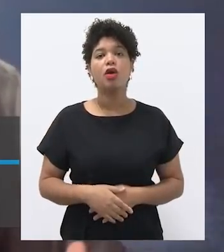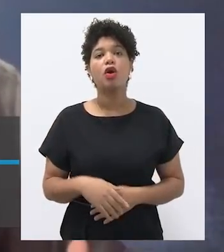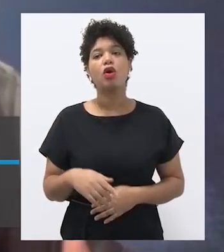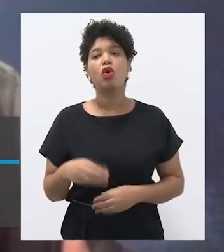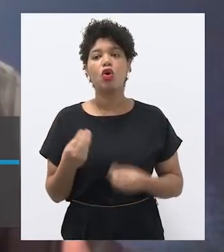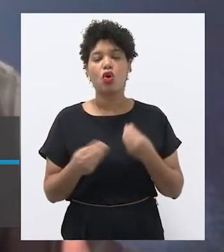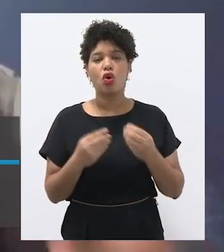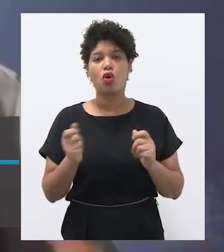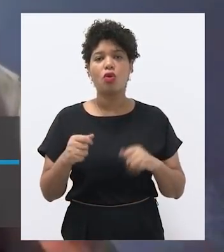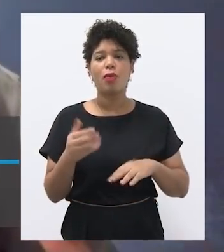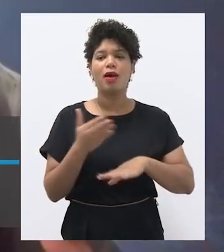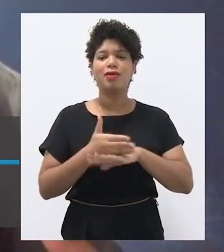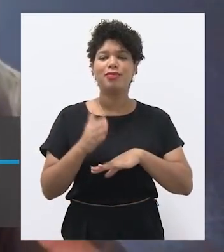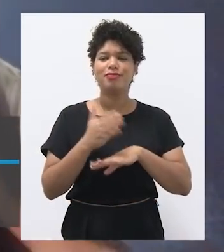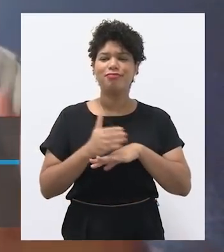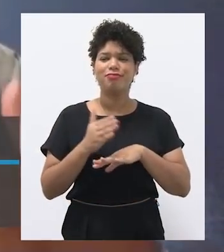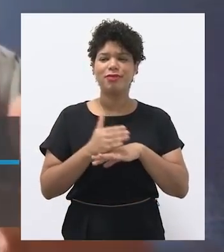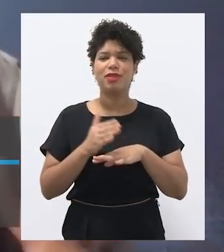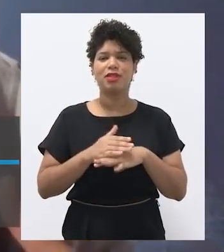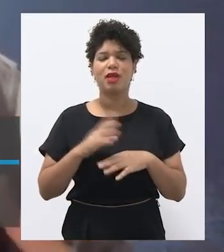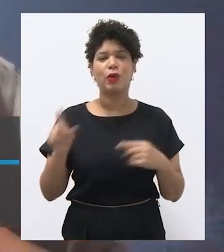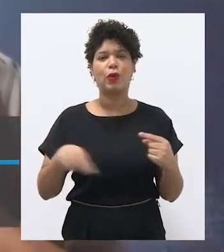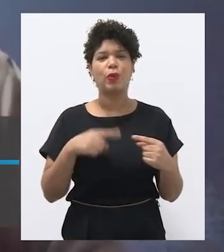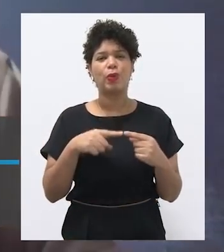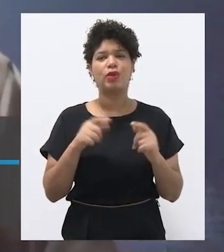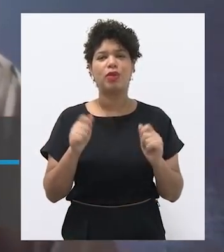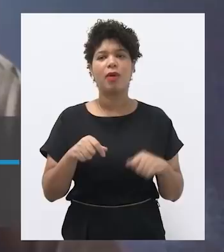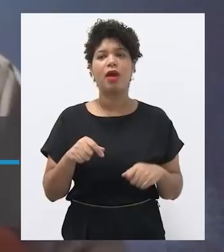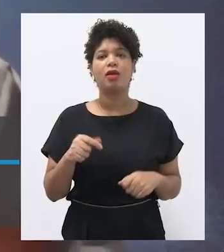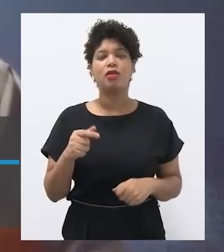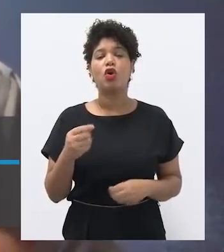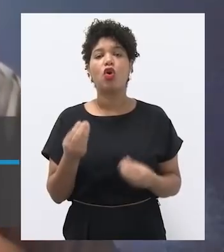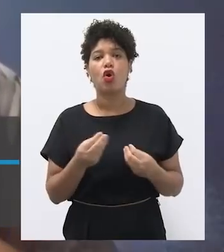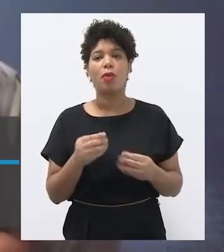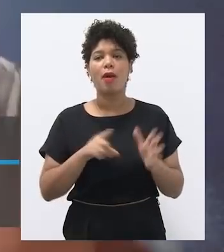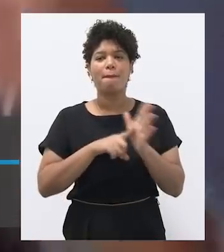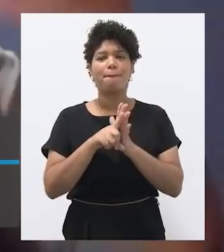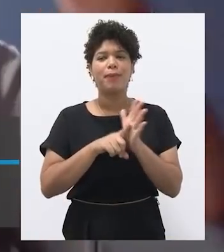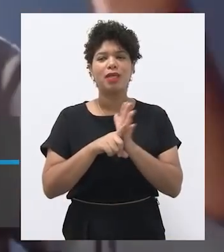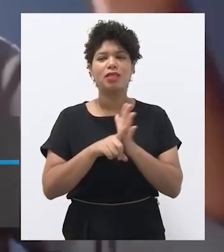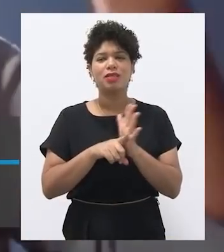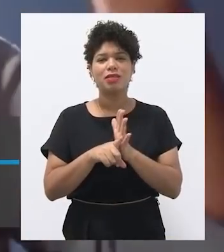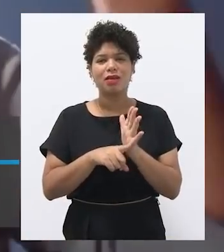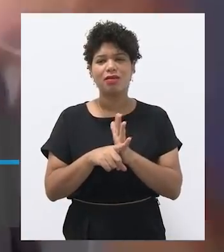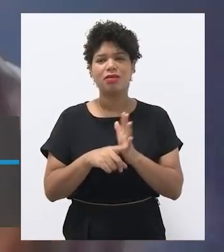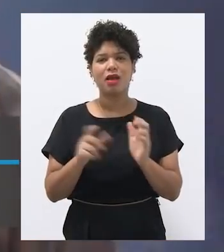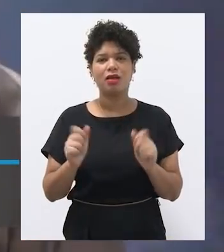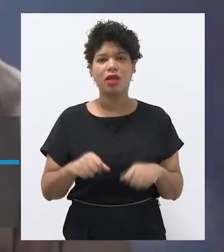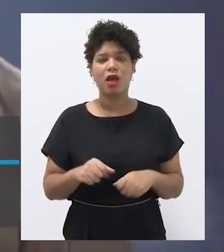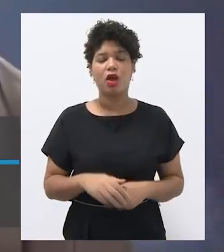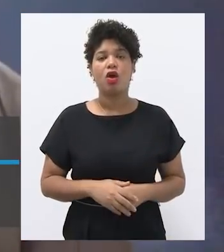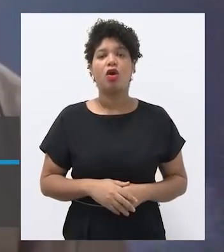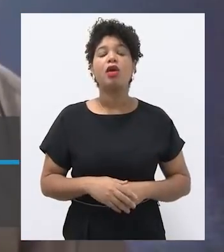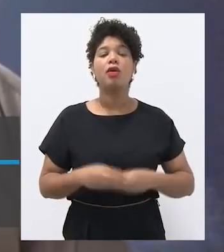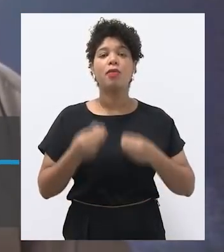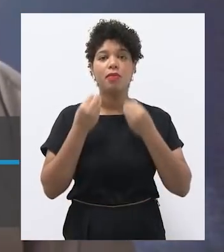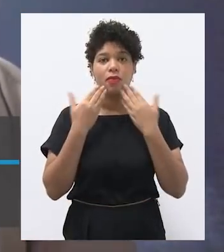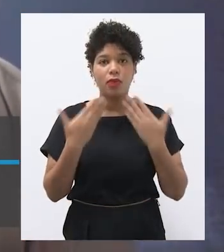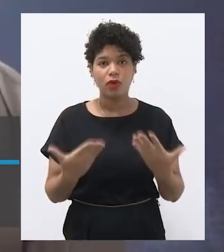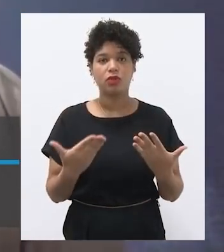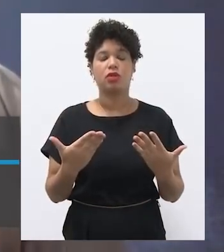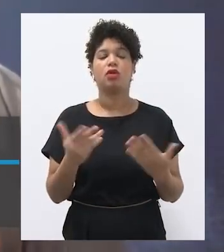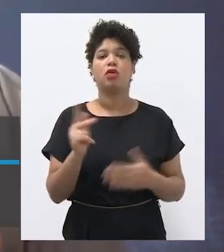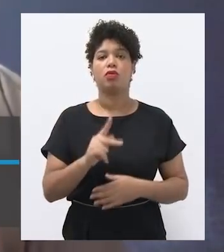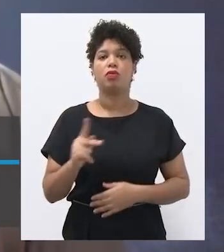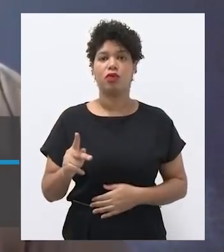exercício ele envolvia não só a pesquisa em si, com o objetivo de entregar o resultado para o professor,